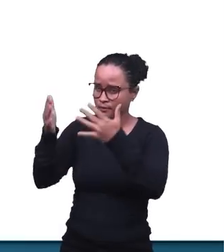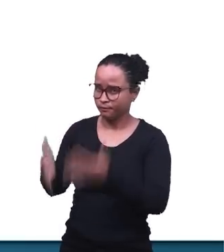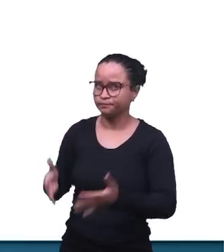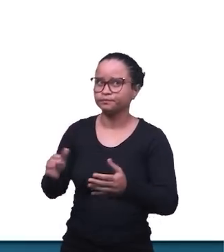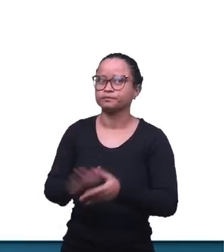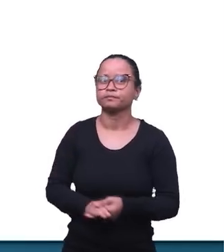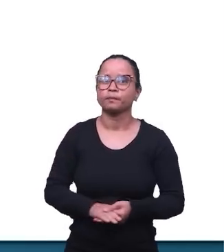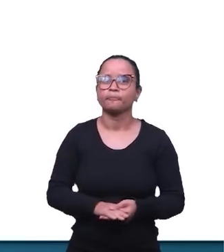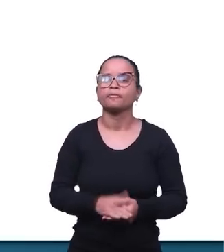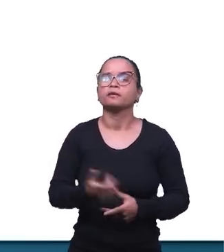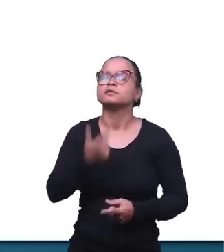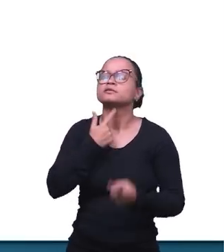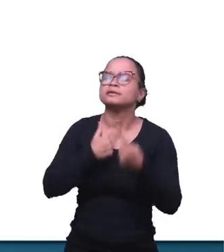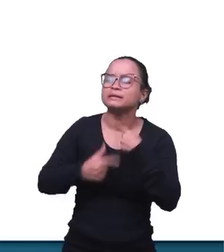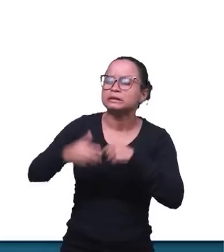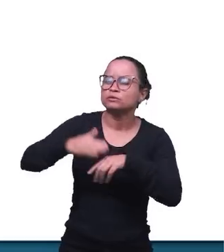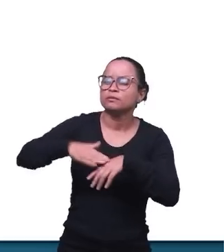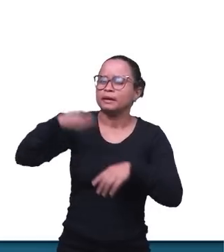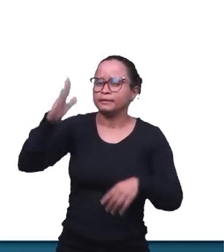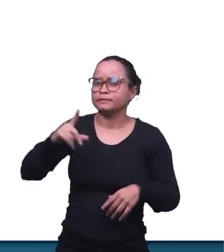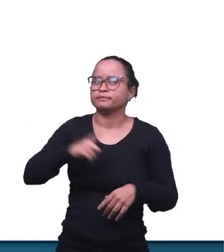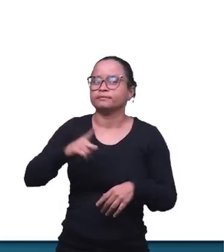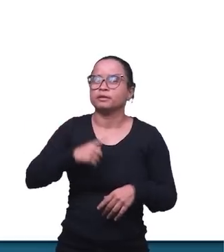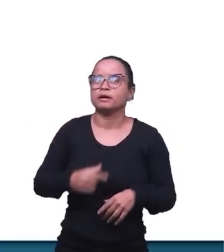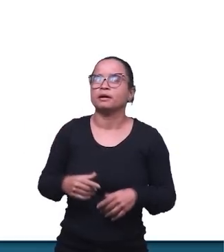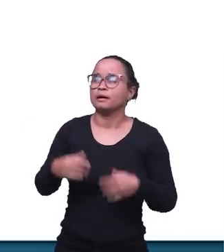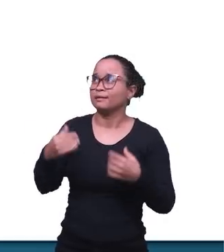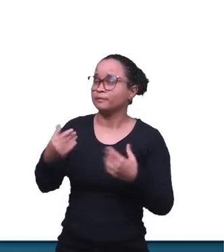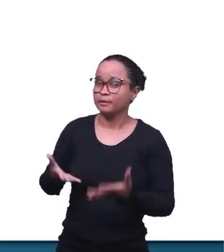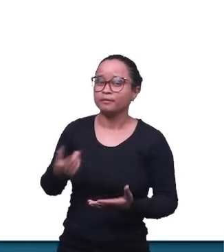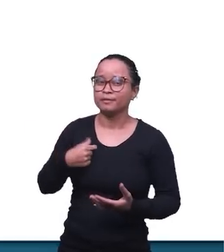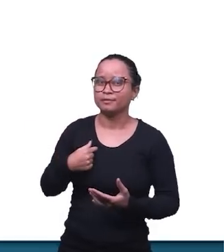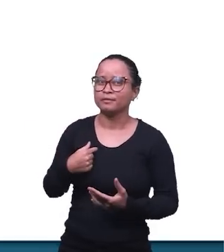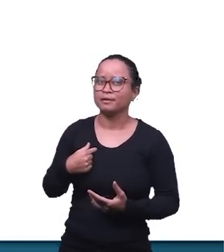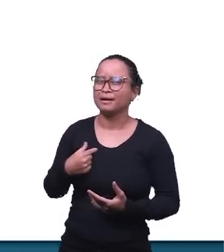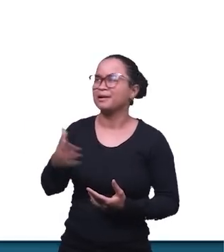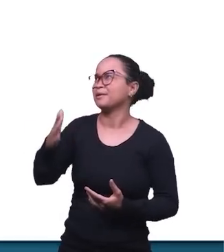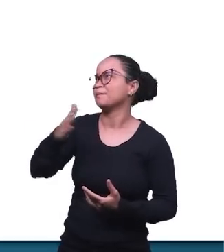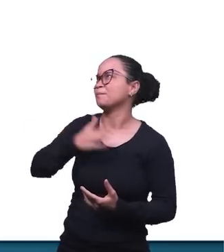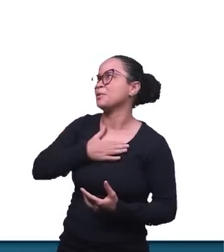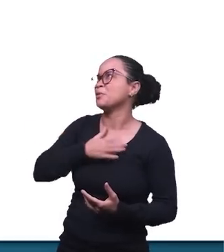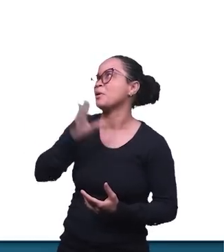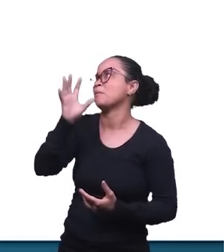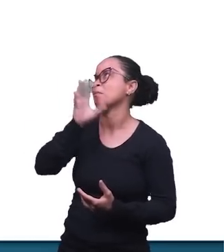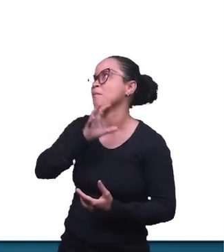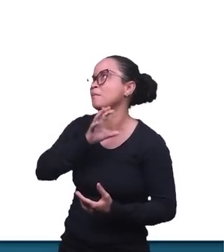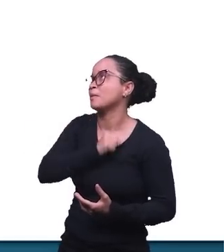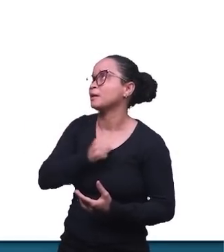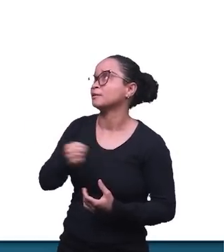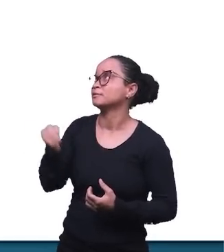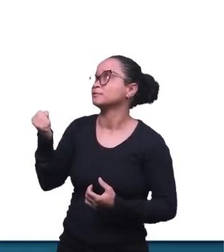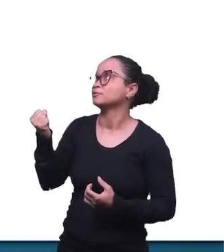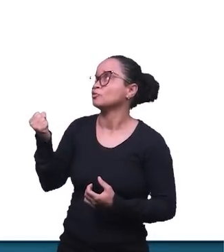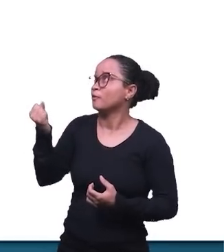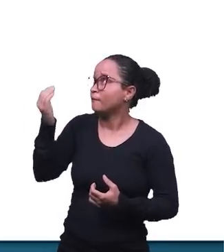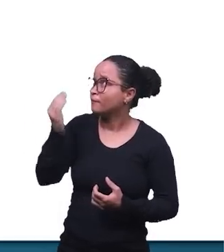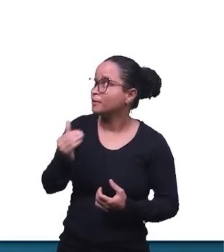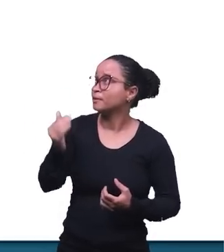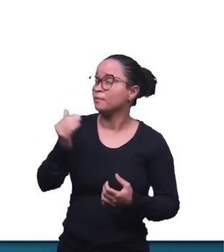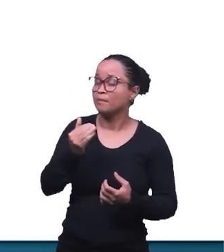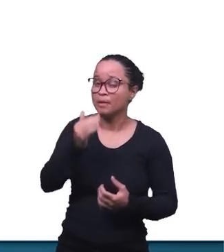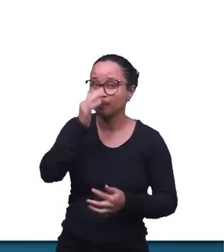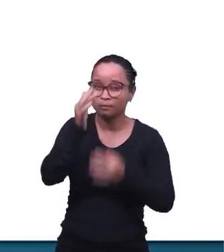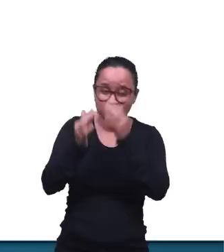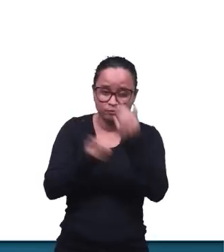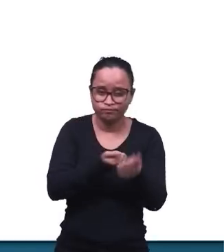onde ela expressa o seu maior desejo quando diz: "Ah, se viesse o meu amado para o seu jardim e